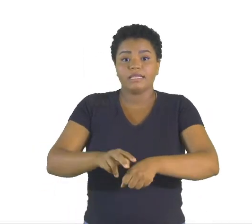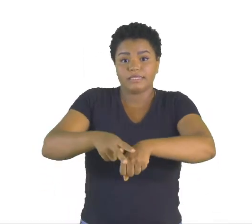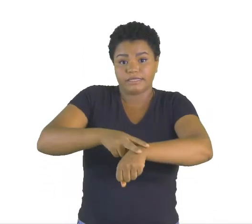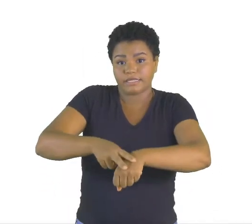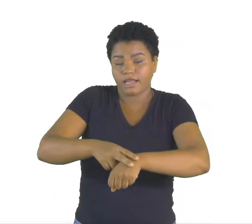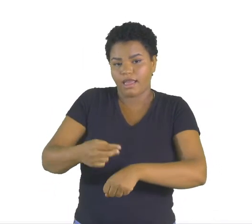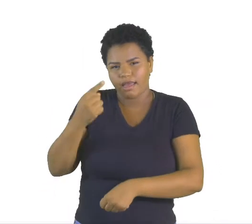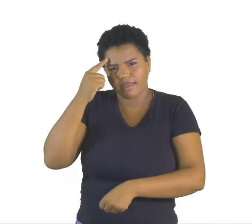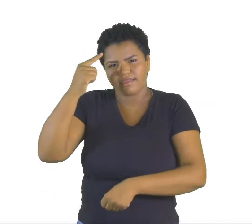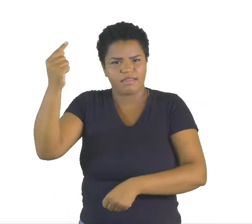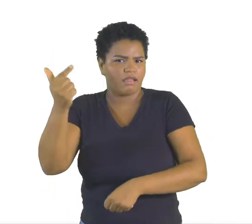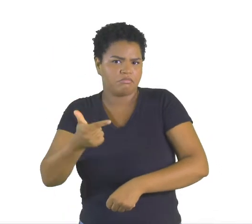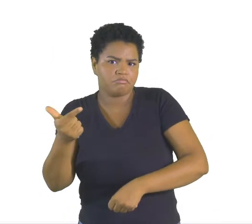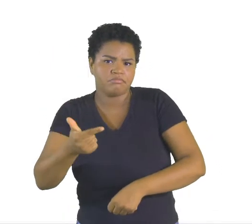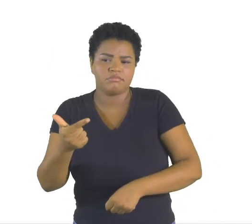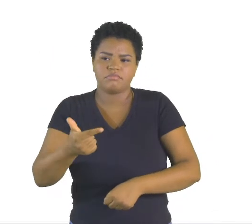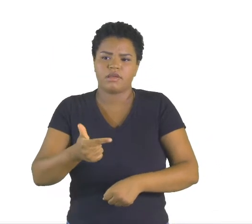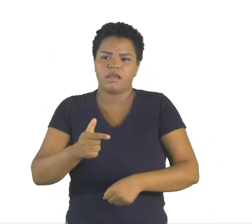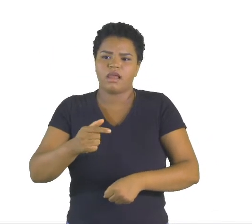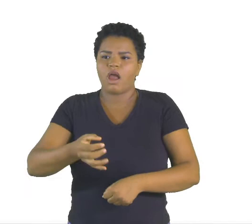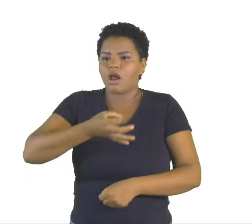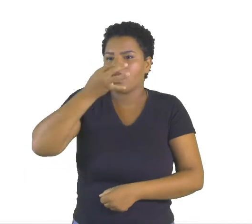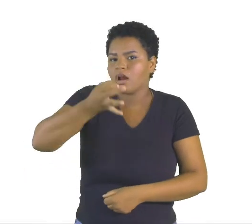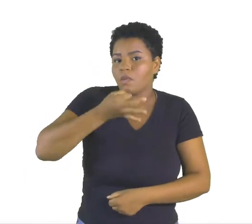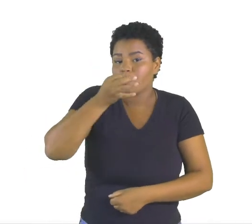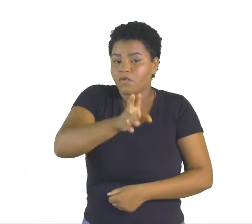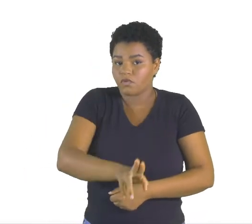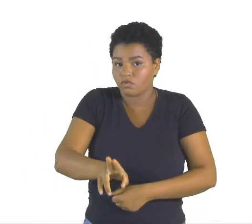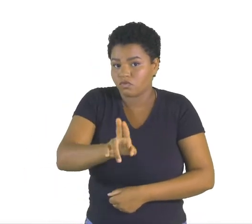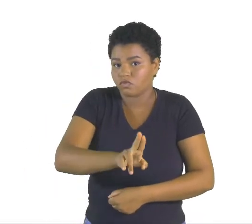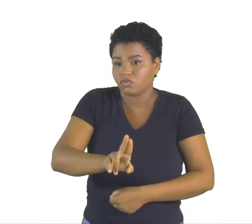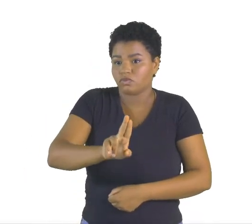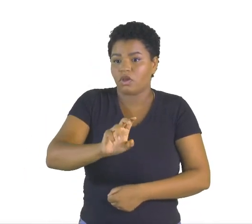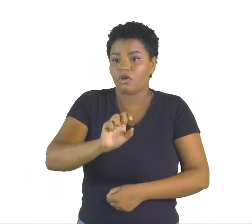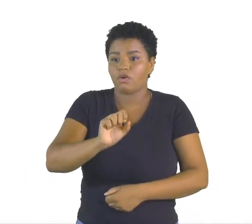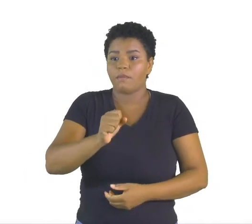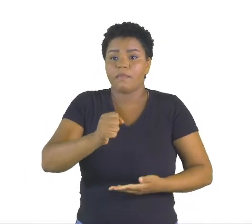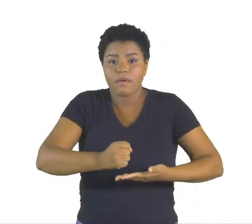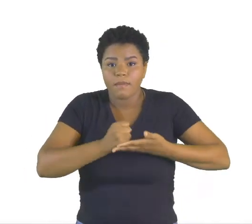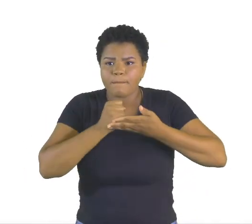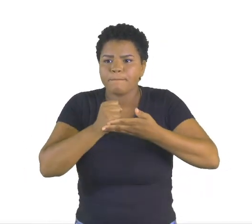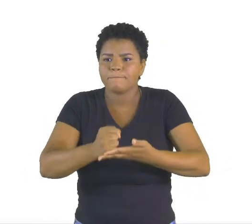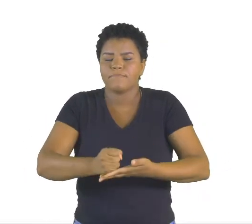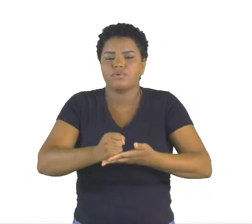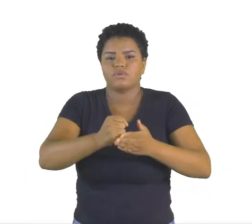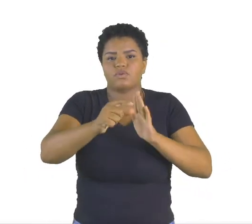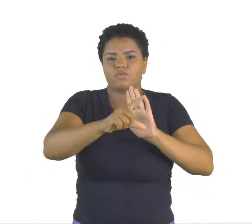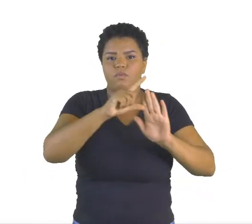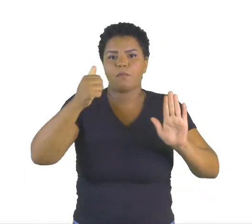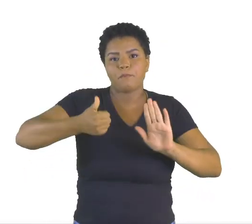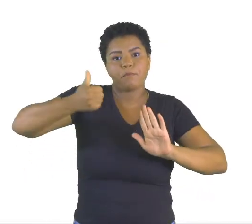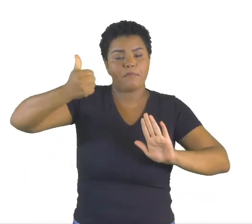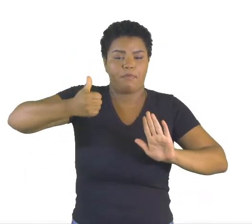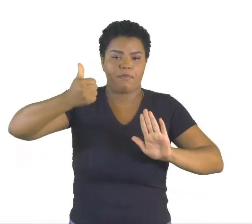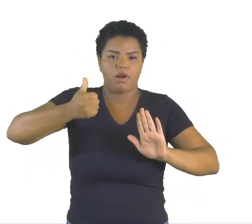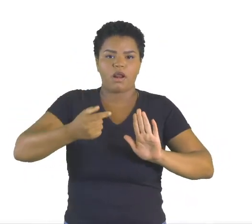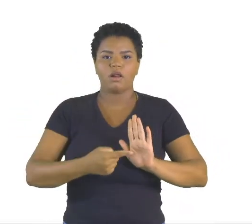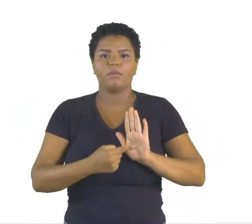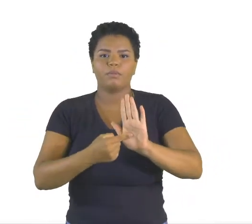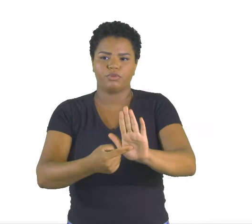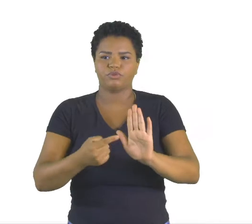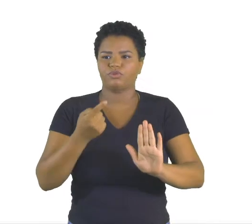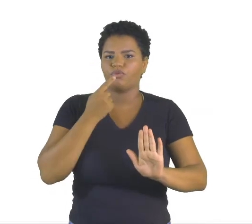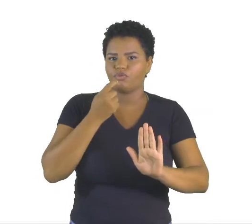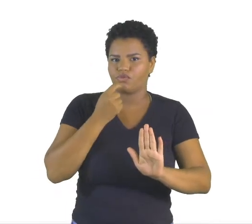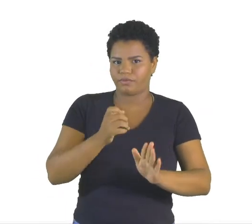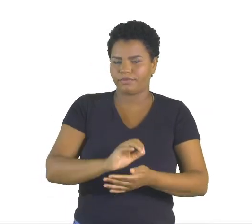os argumentos que ele vai utilizar para sustentar esse tópico frasal que ele apresentou aí de vermelho.